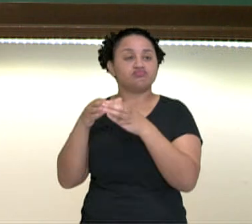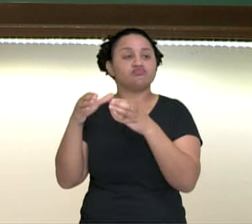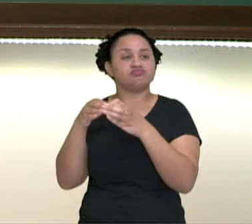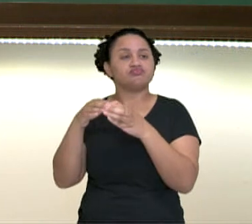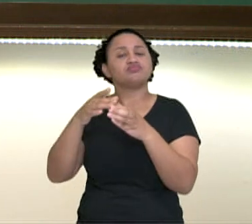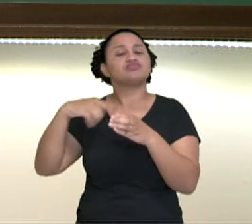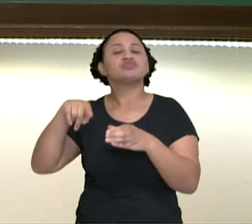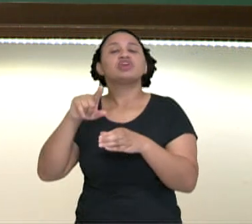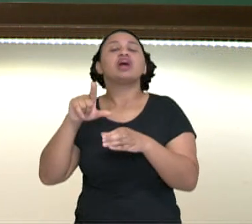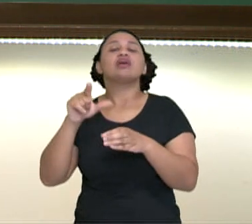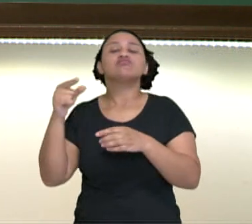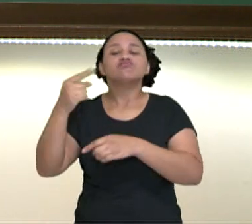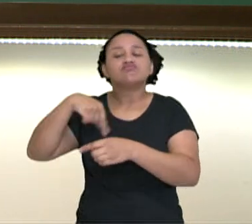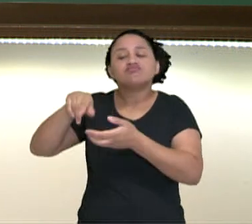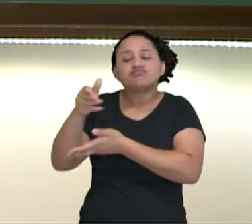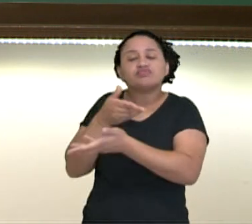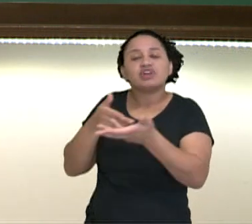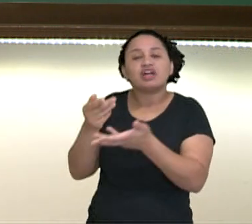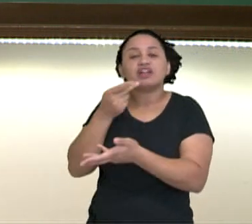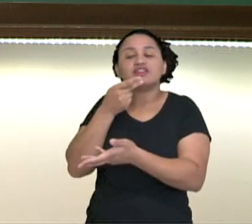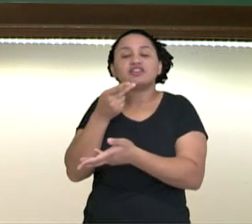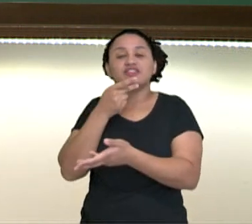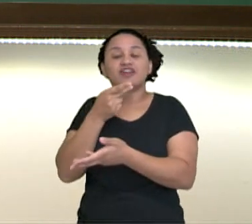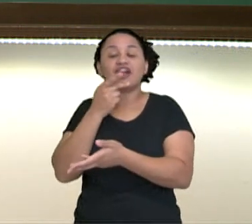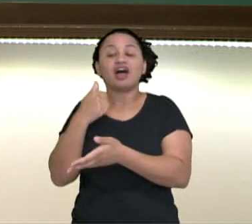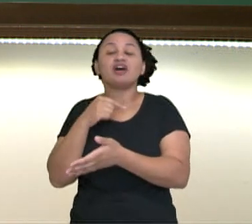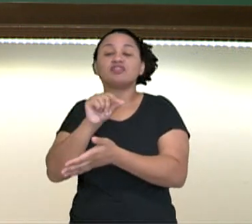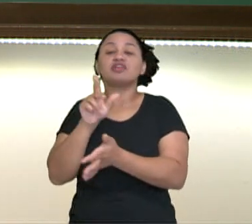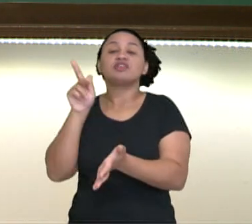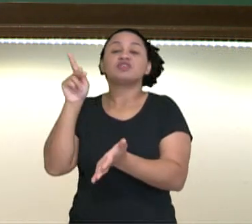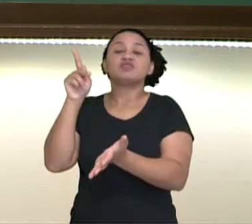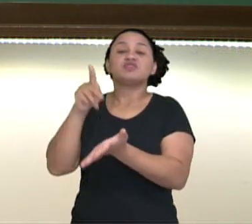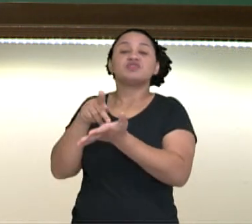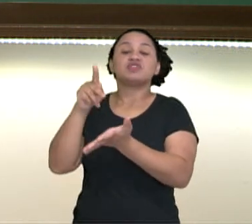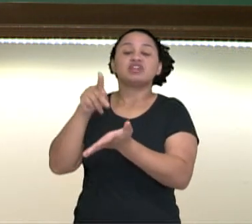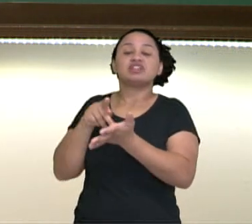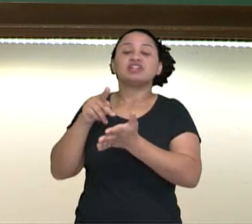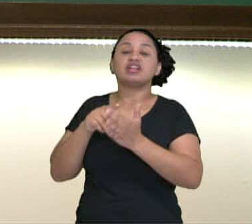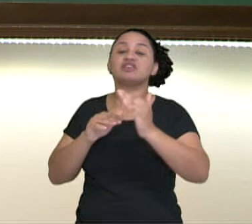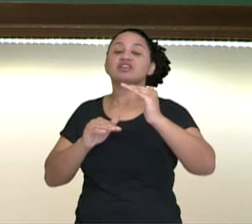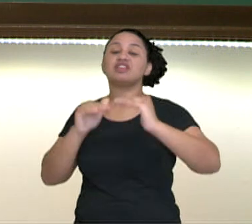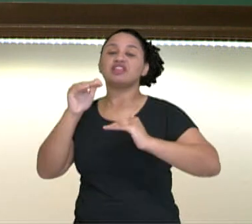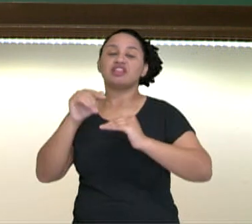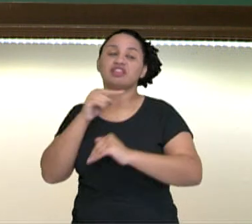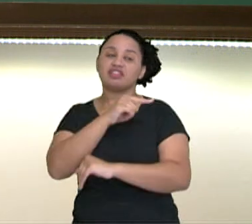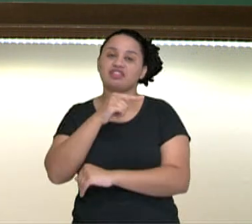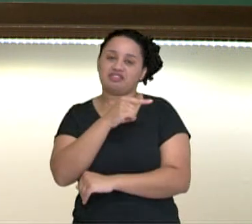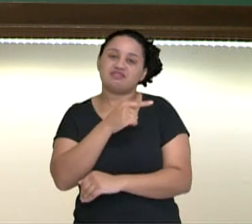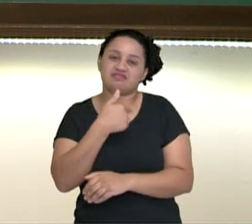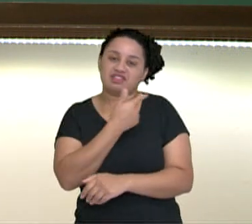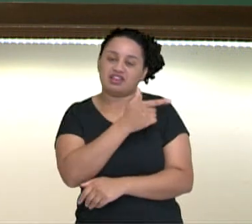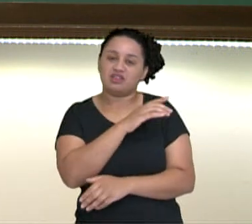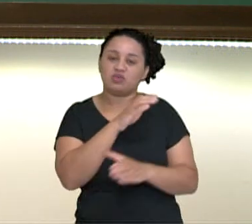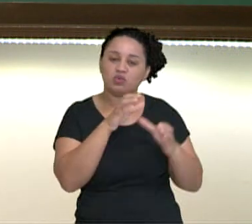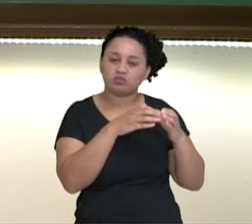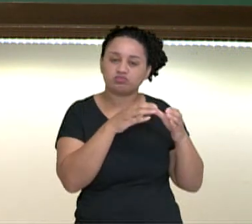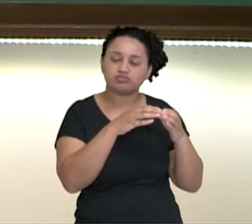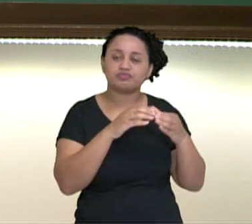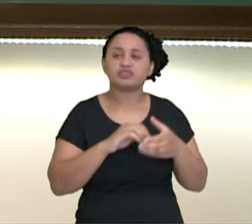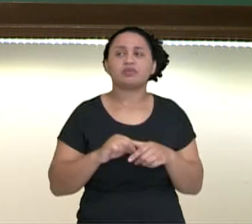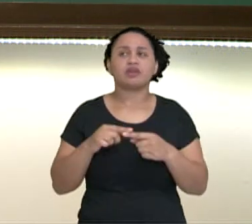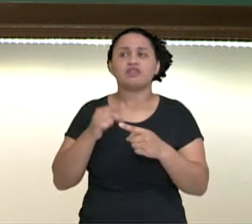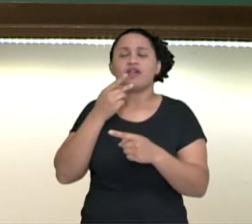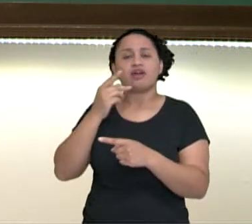eles chegavam a se chamar dos verdadeiros niveladores, né? Porque eles diziam que as ideias